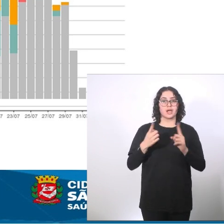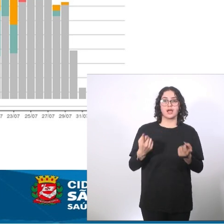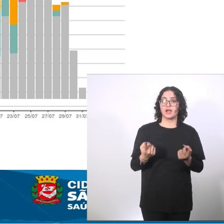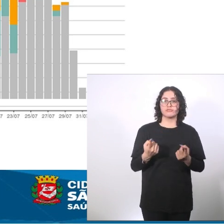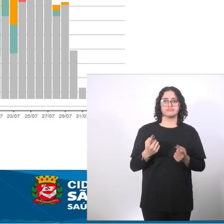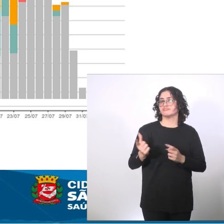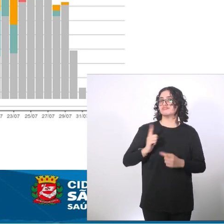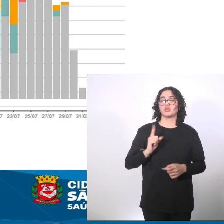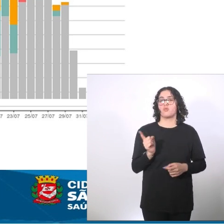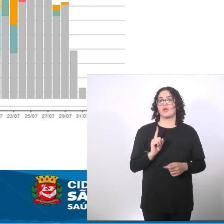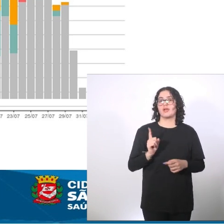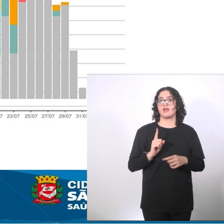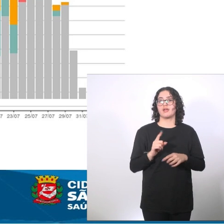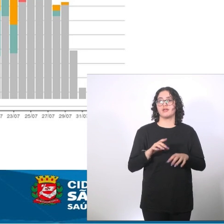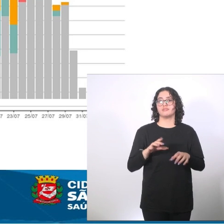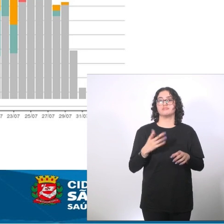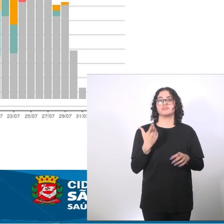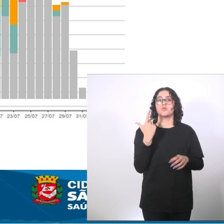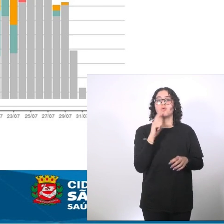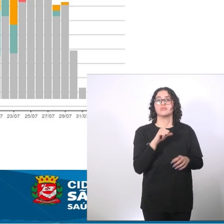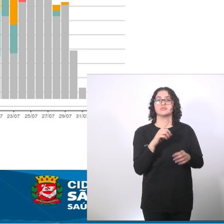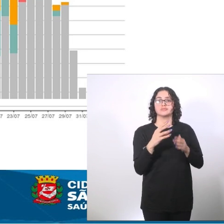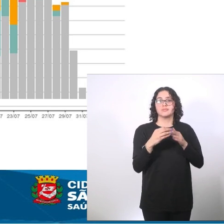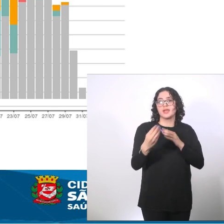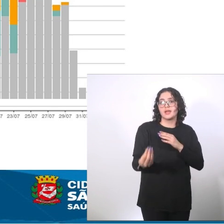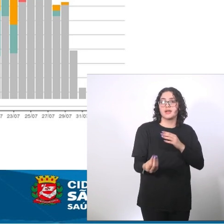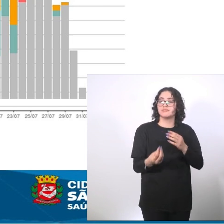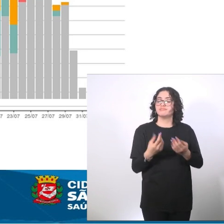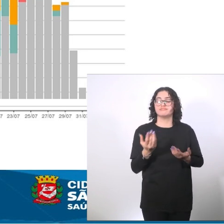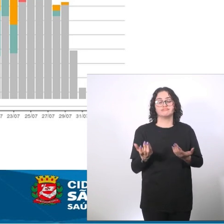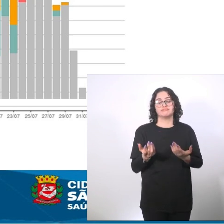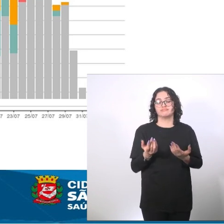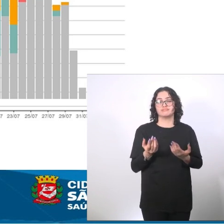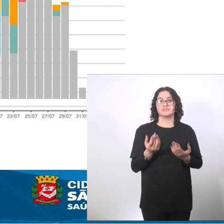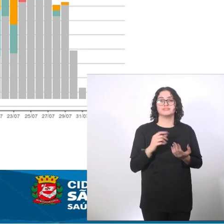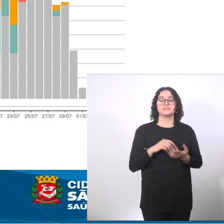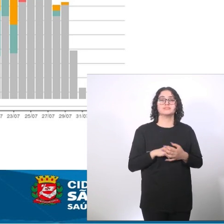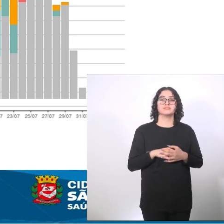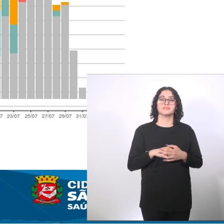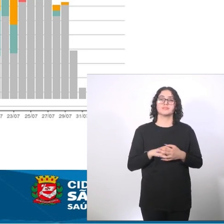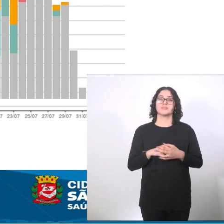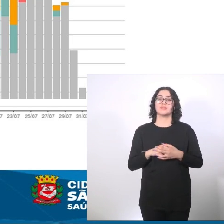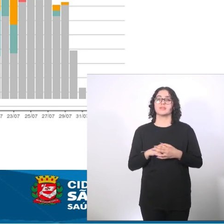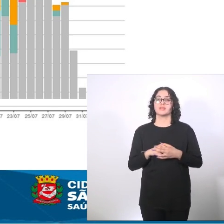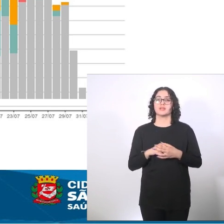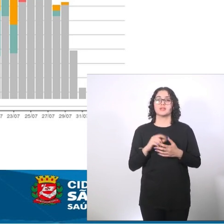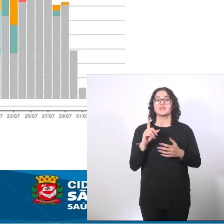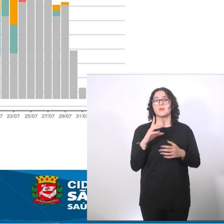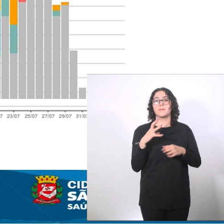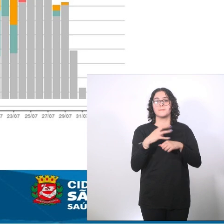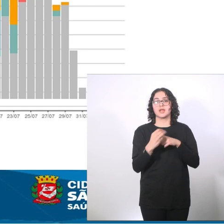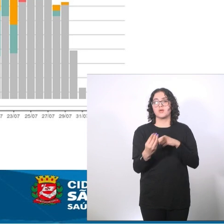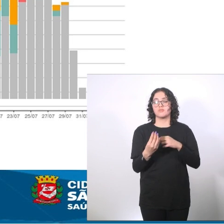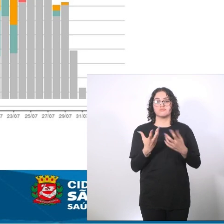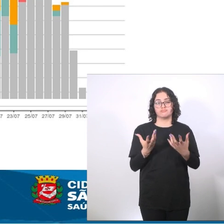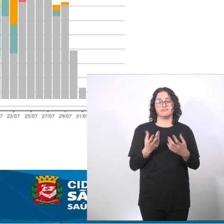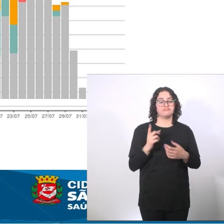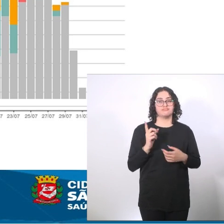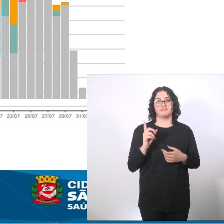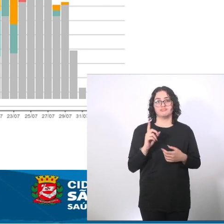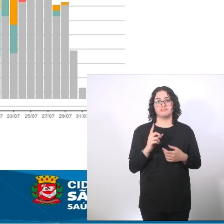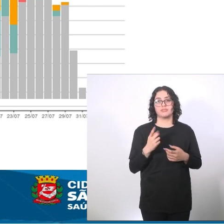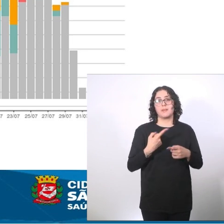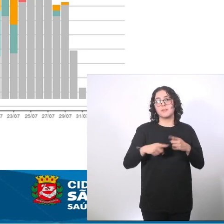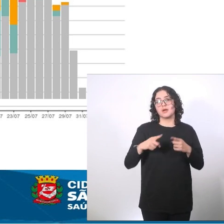houve possibilidade da coleta, o material foi provavelmente não coletado, ou, enfim, houve